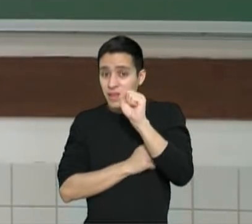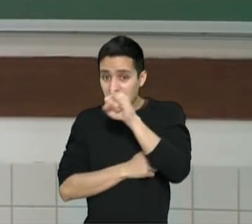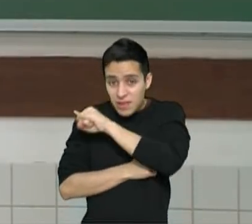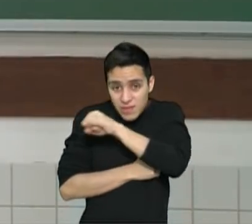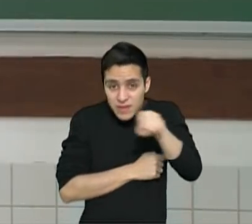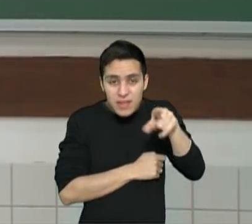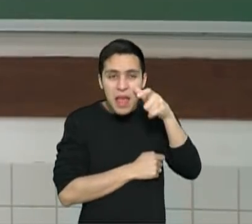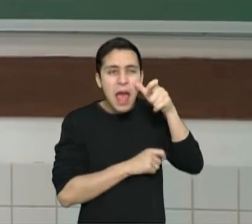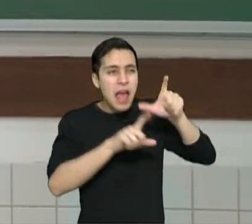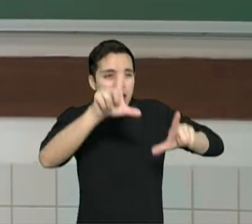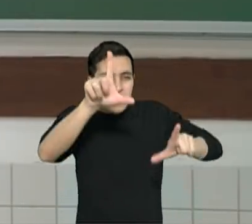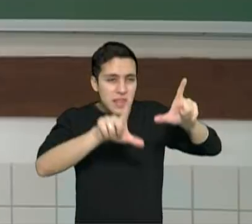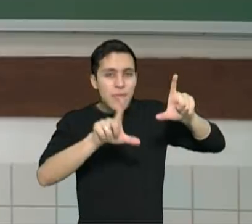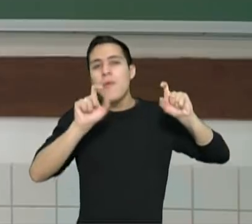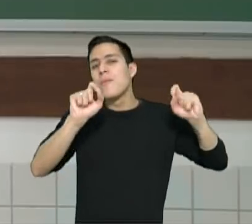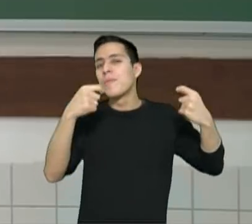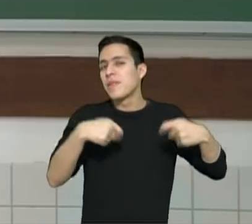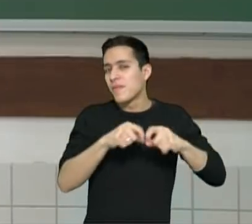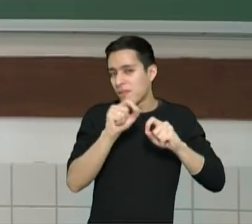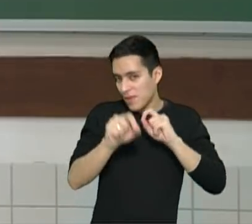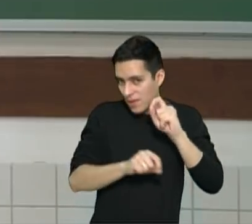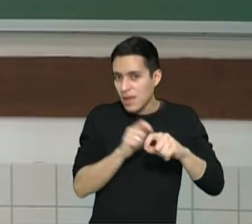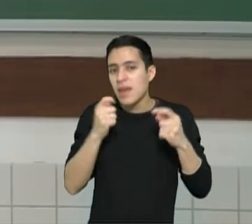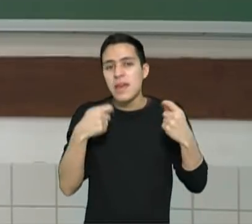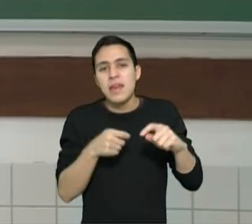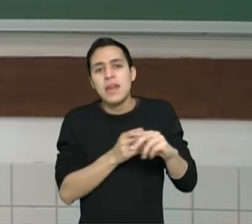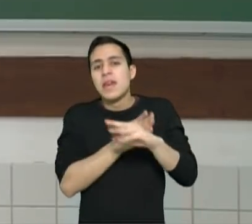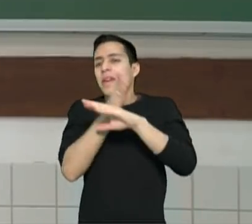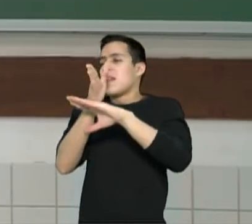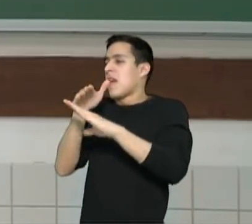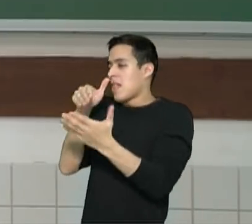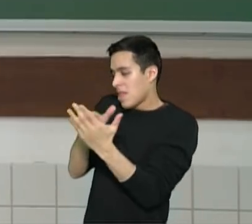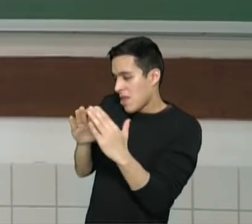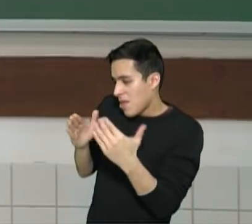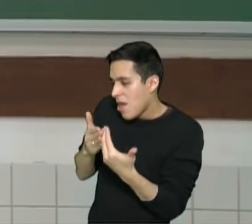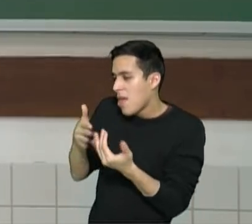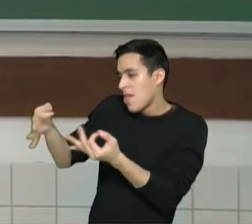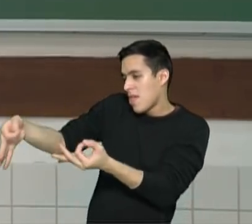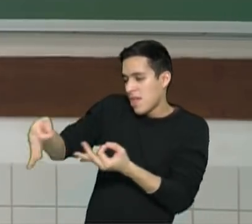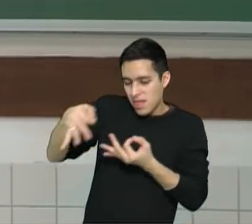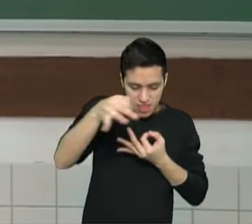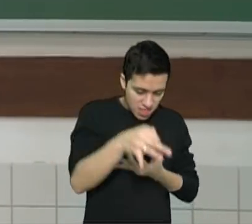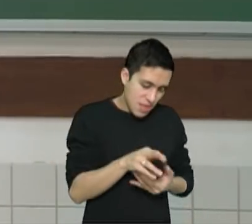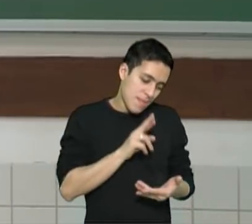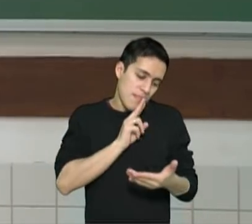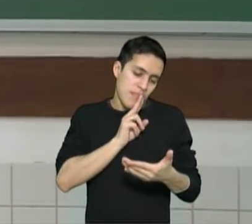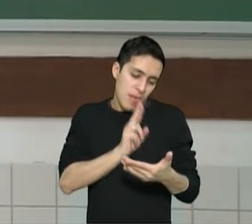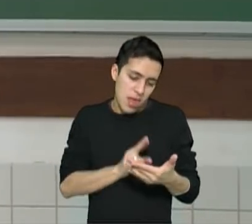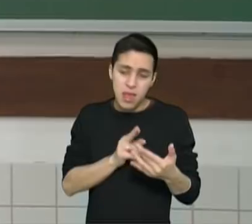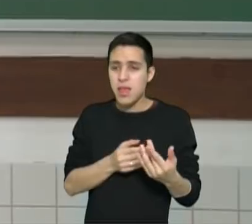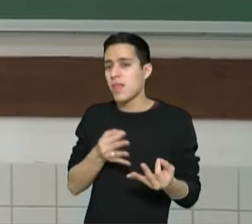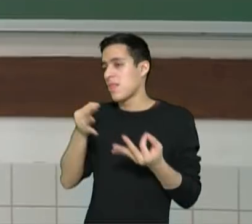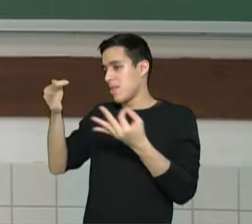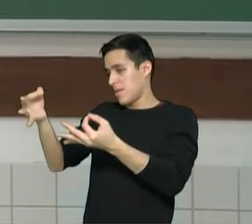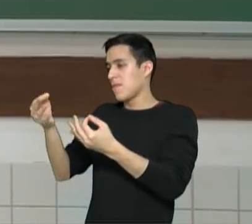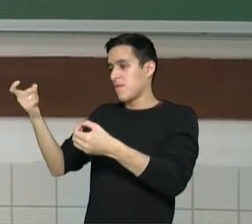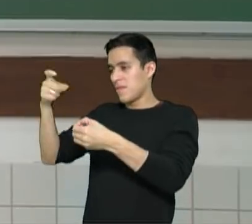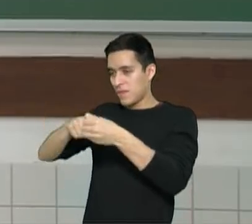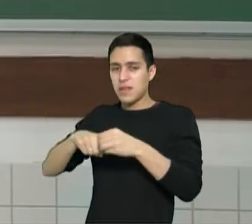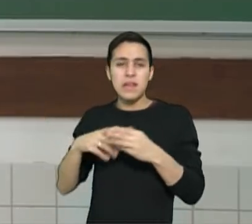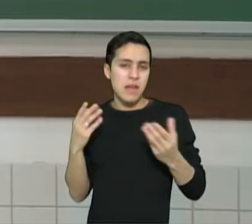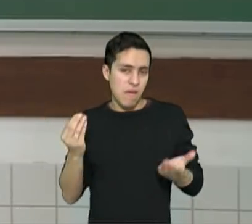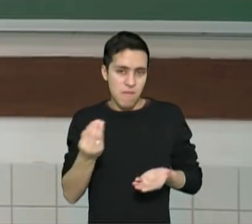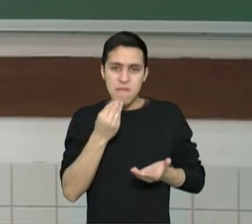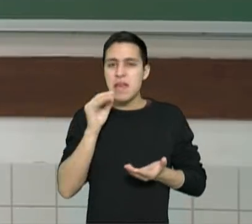pela televisão, o que tem que fazer? Tem que ir até a escola, né, pegar as atividades, devolver as atividades, né? Claro que